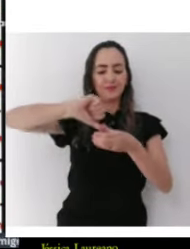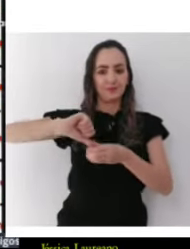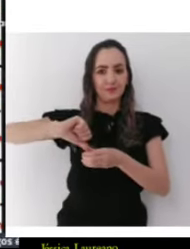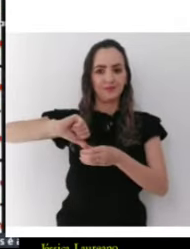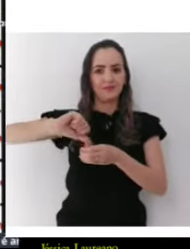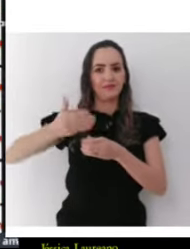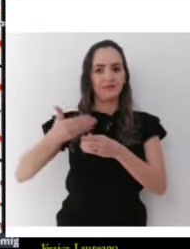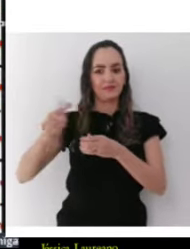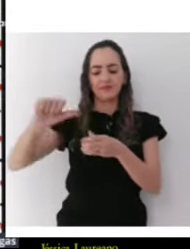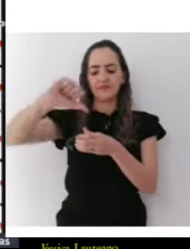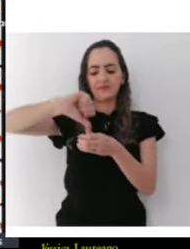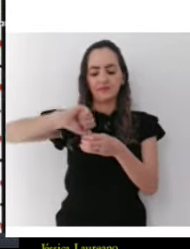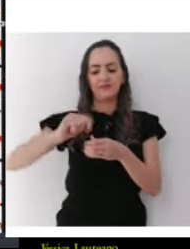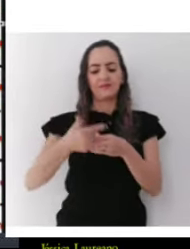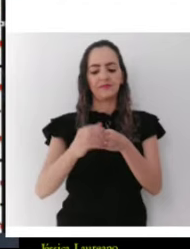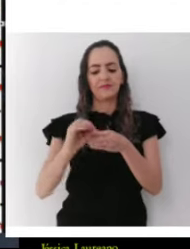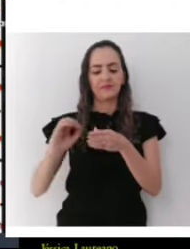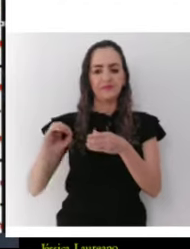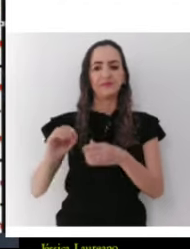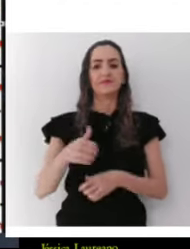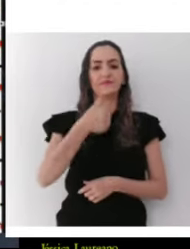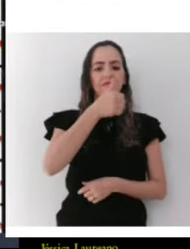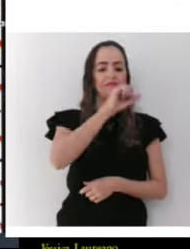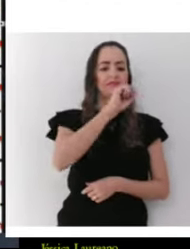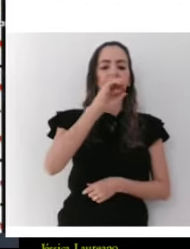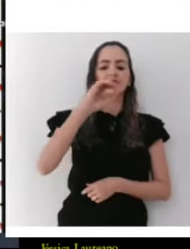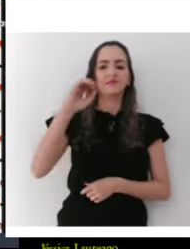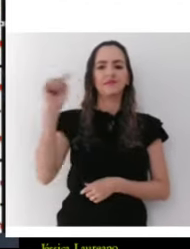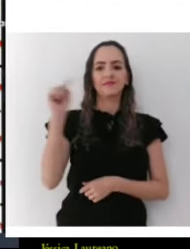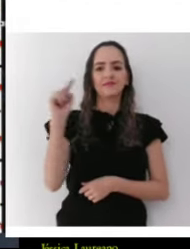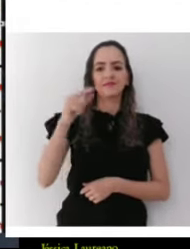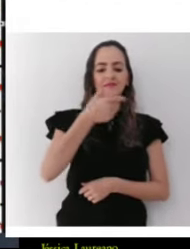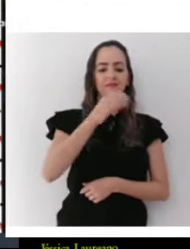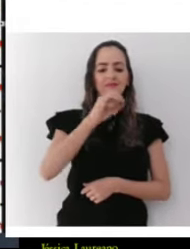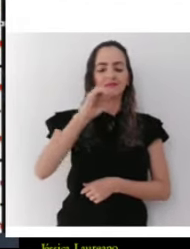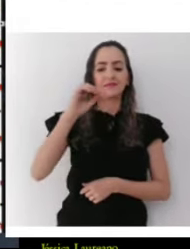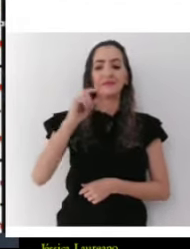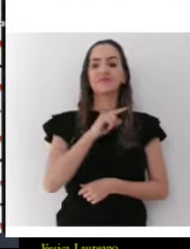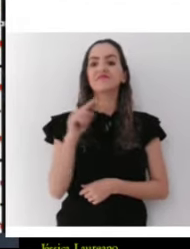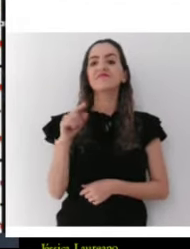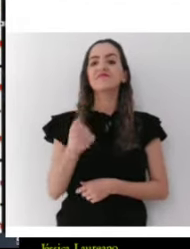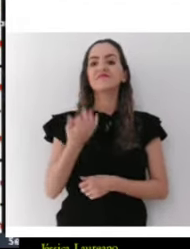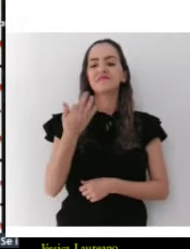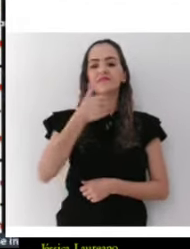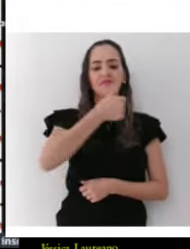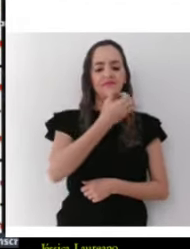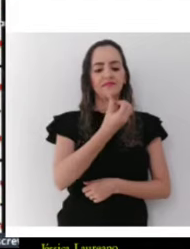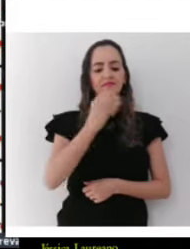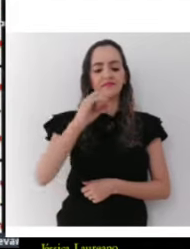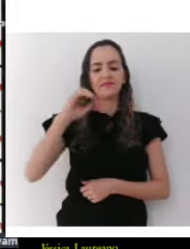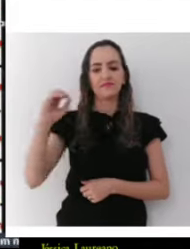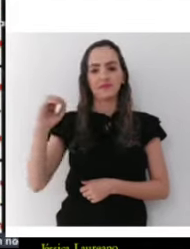fica faltando 1.600. De novo, aí eu tiro mais 200. Aí vai ficar faltando